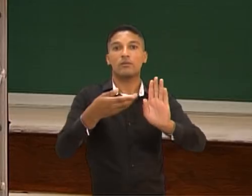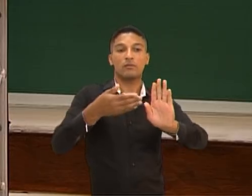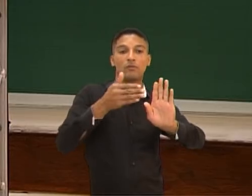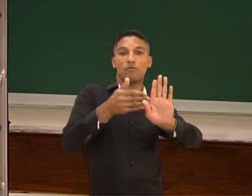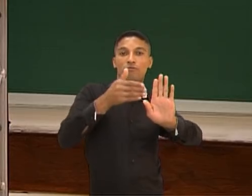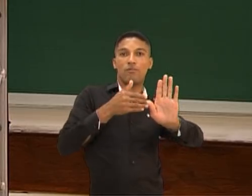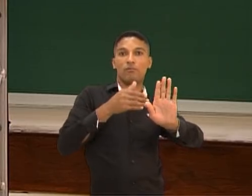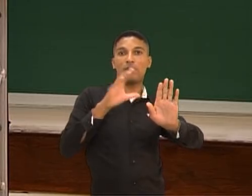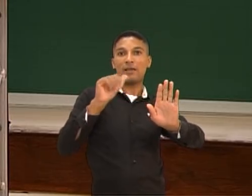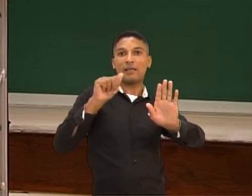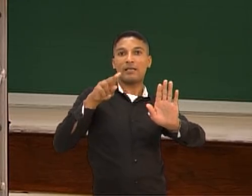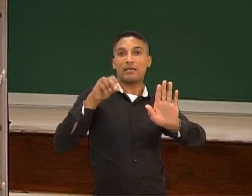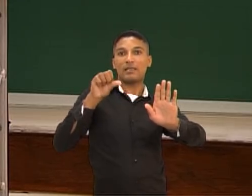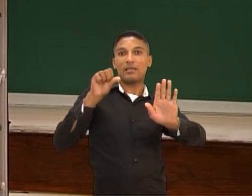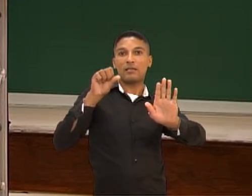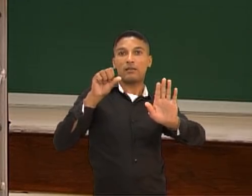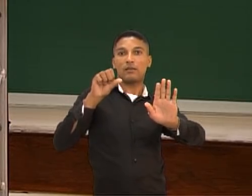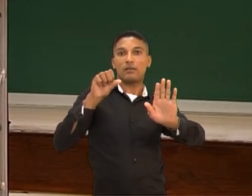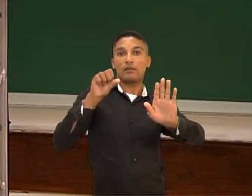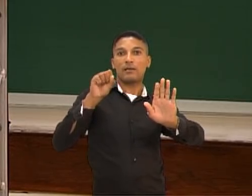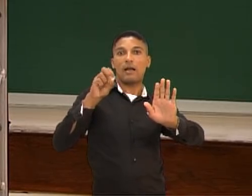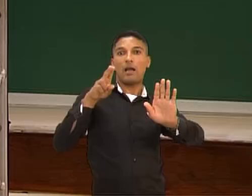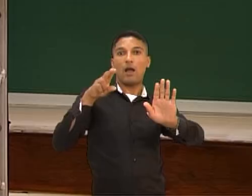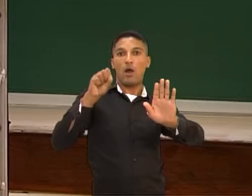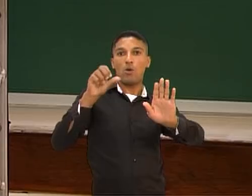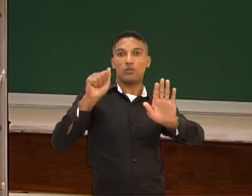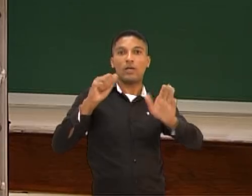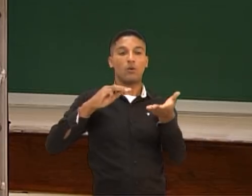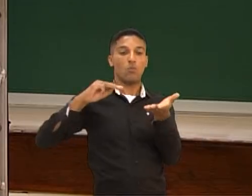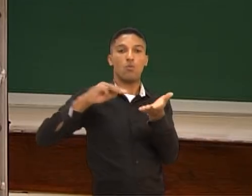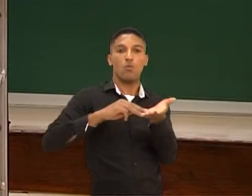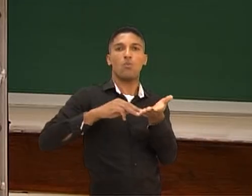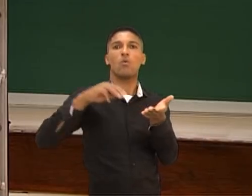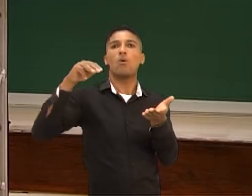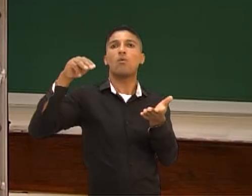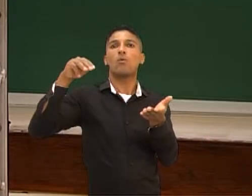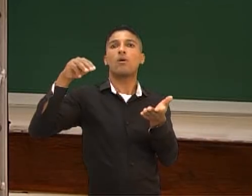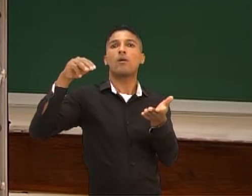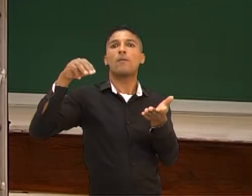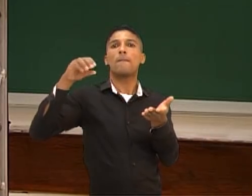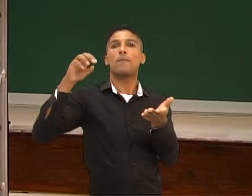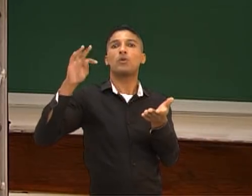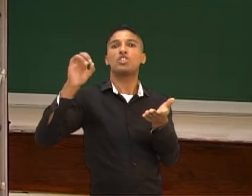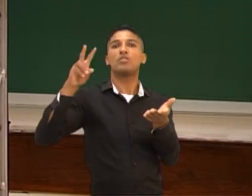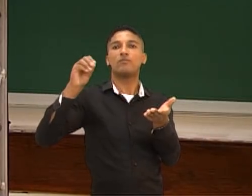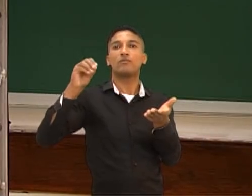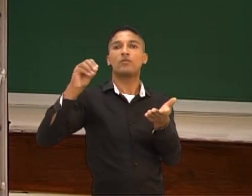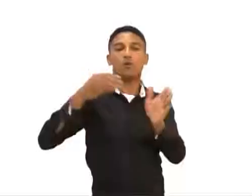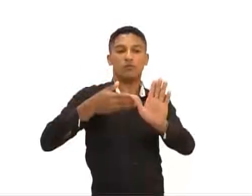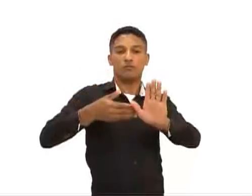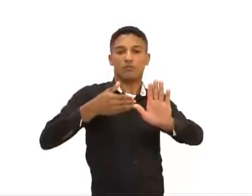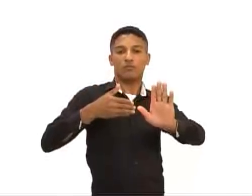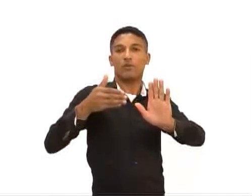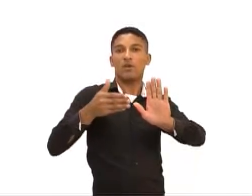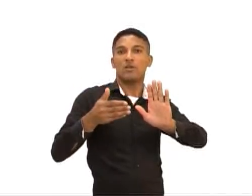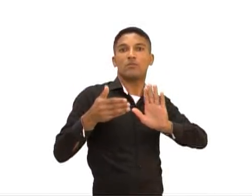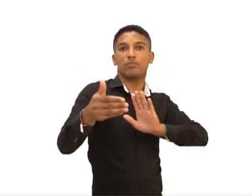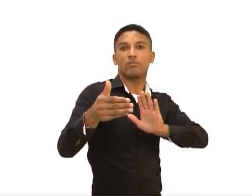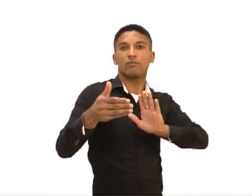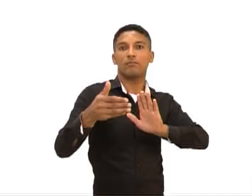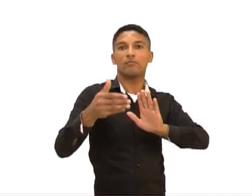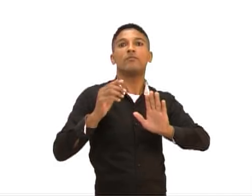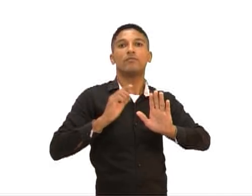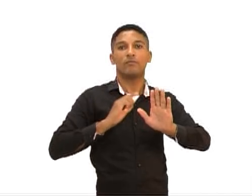esse fato, né? Então, vamos ver se a gente dá conta de atender esses objetivos aí, certo? Vou convidar vocês para ler comigo